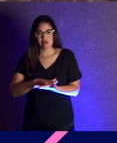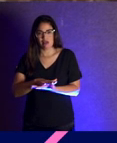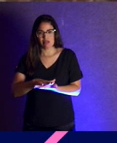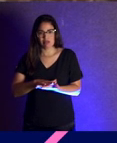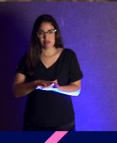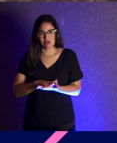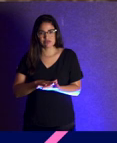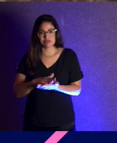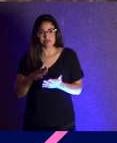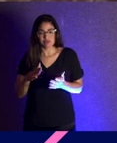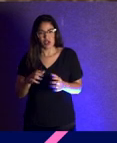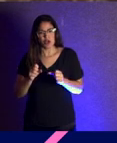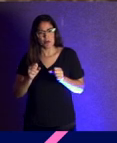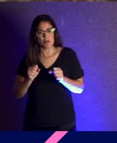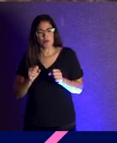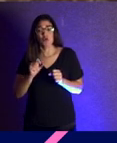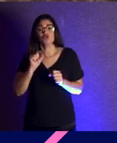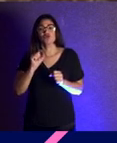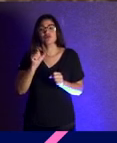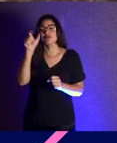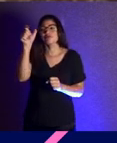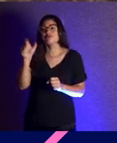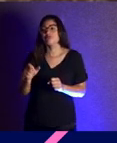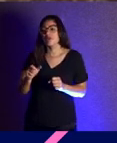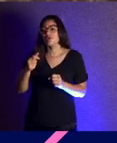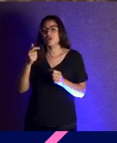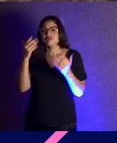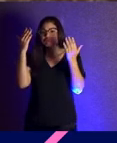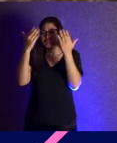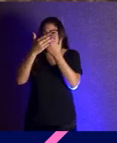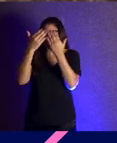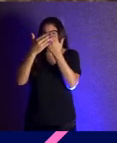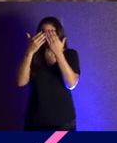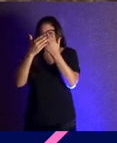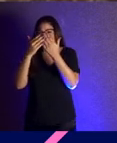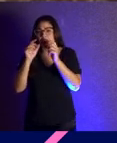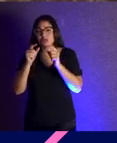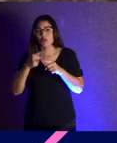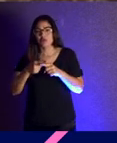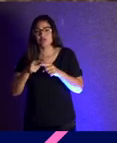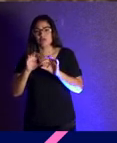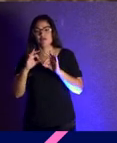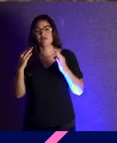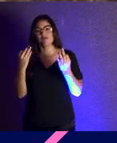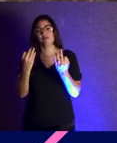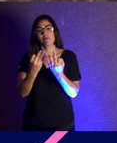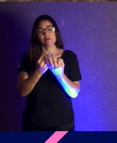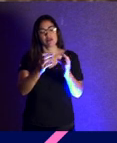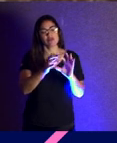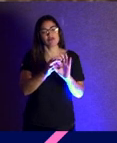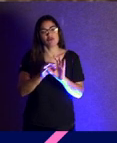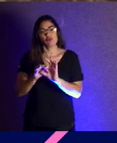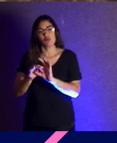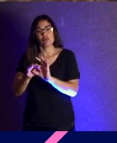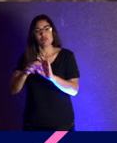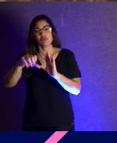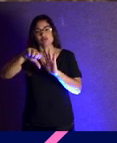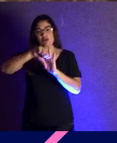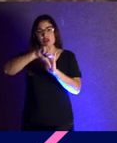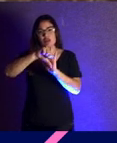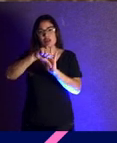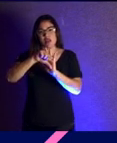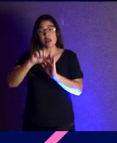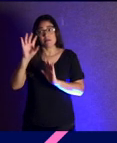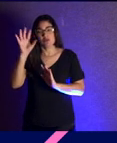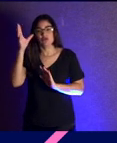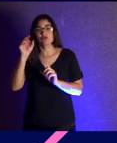considerada desaparecida, não sei se existe isso, porque as famílias envolvidas no contexto onde aquele crime ocorreu, elas